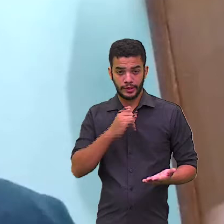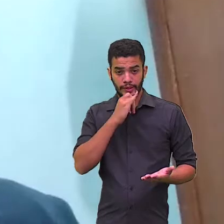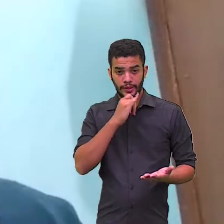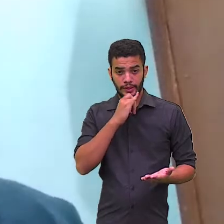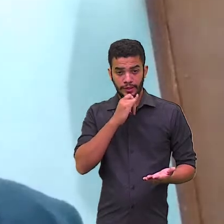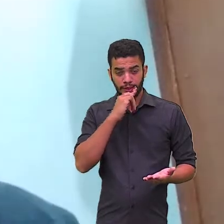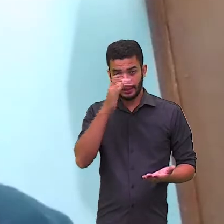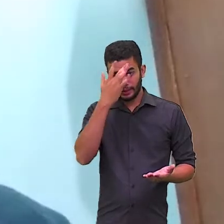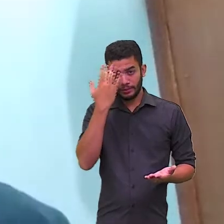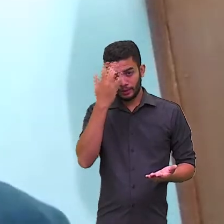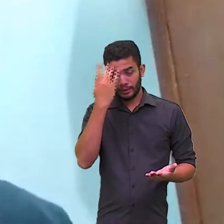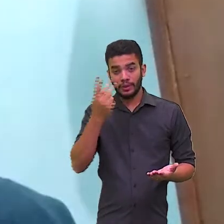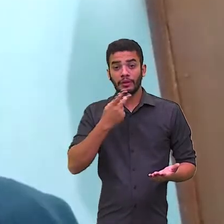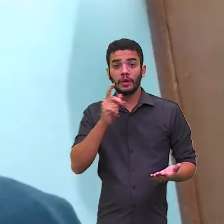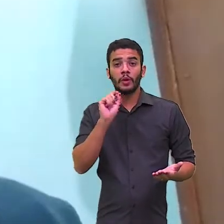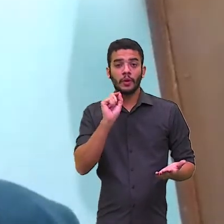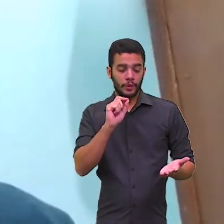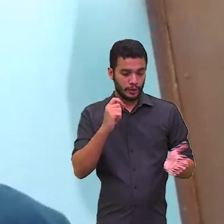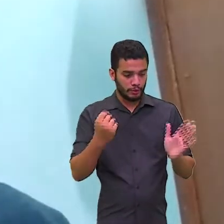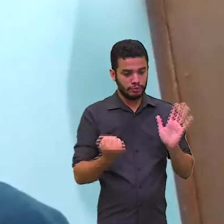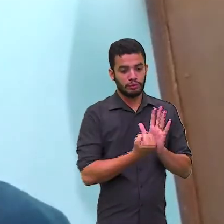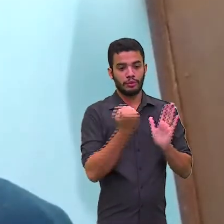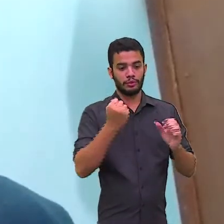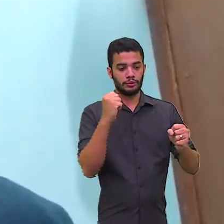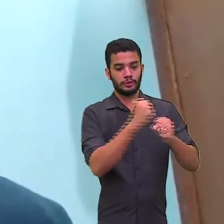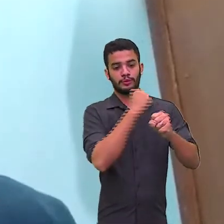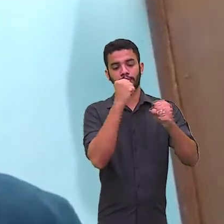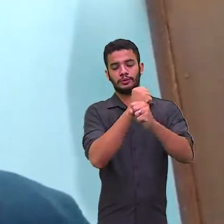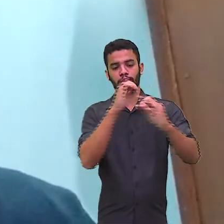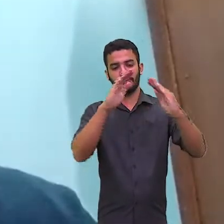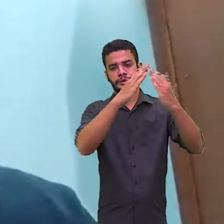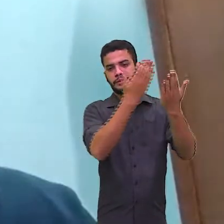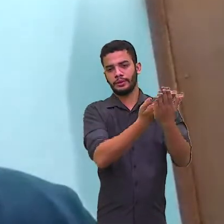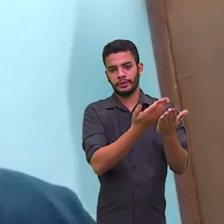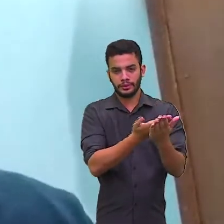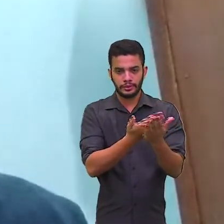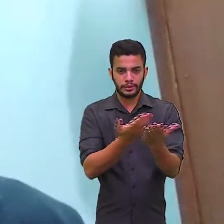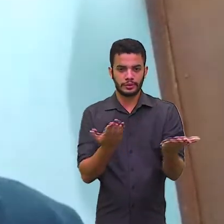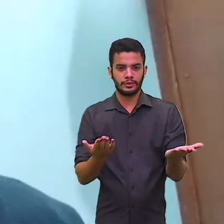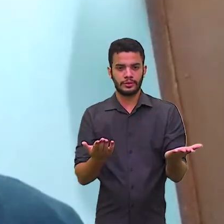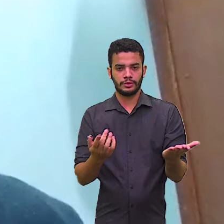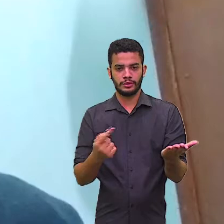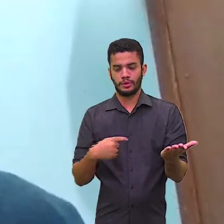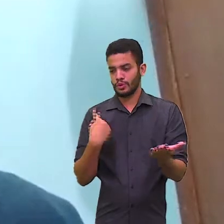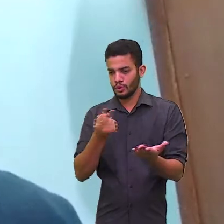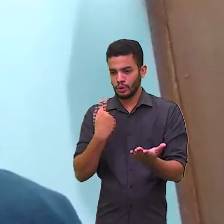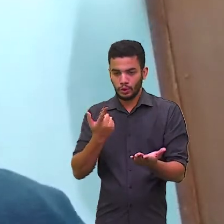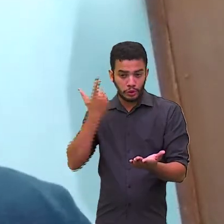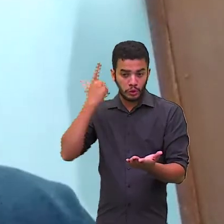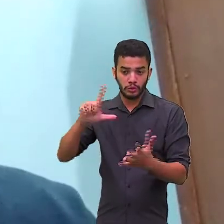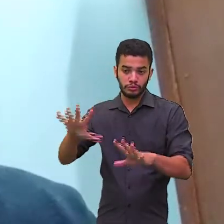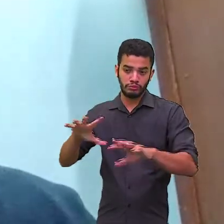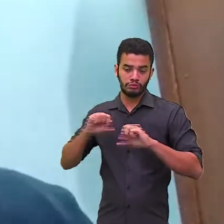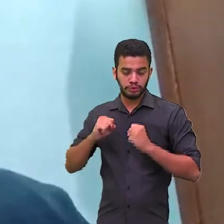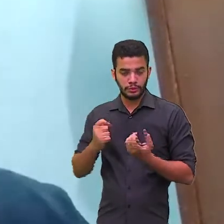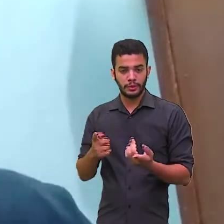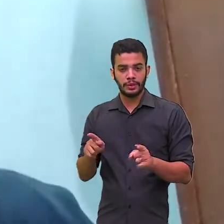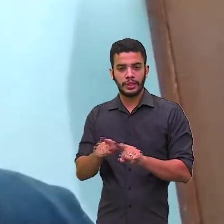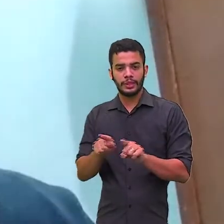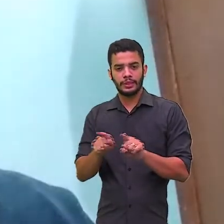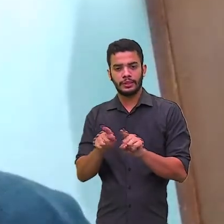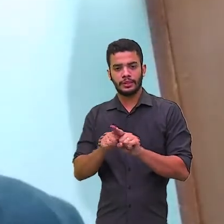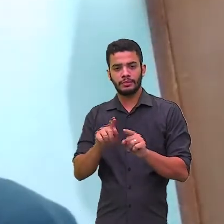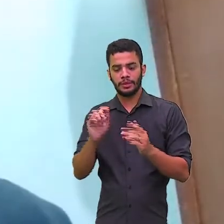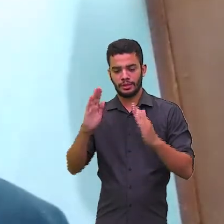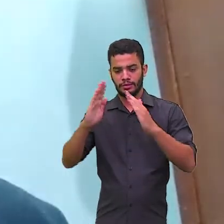as construções, a escola, aquilo que a gente adquire, a igreja que a gente constrói